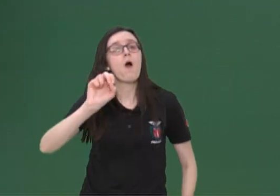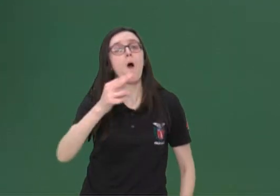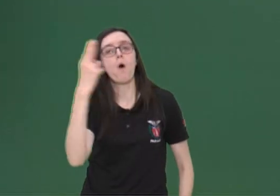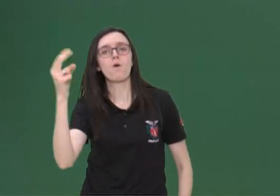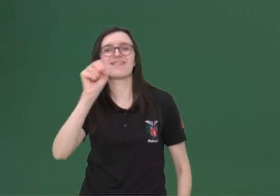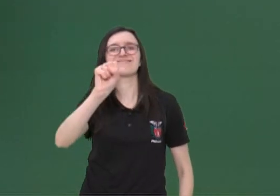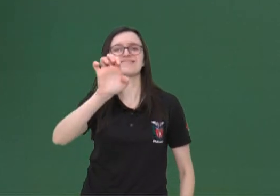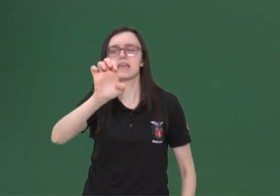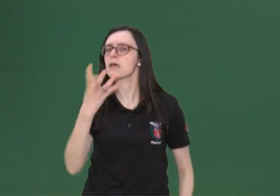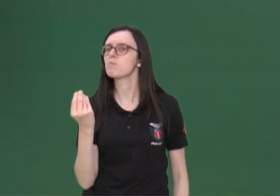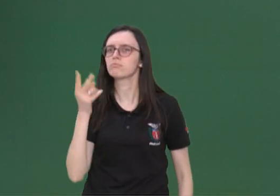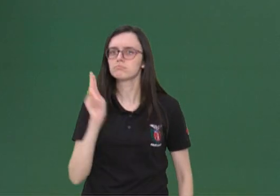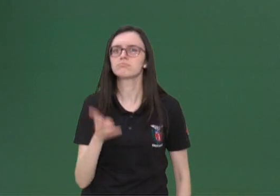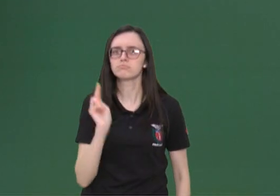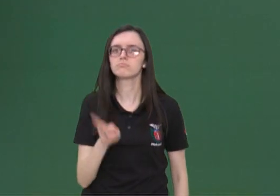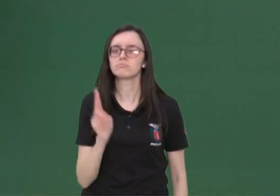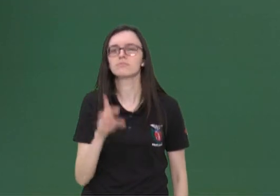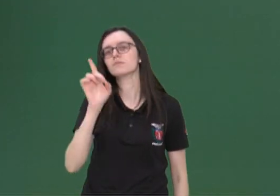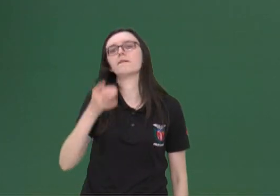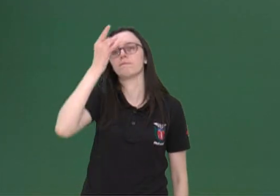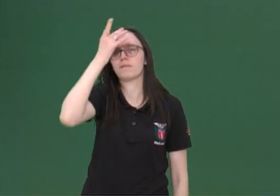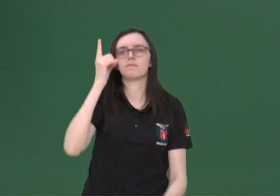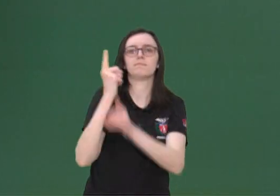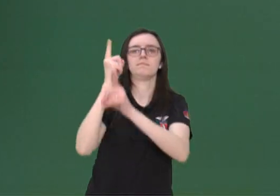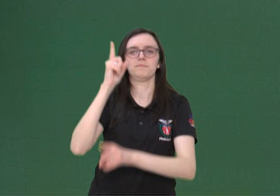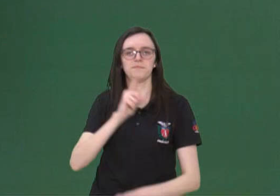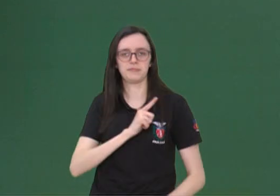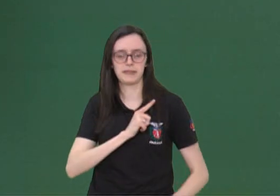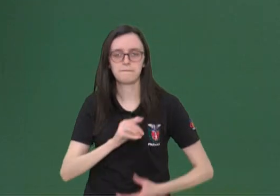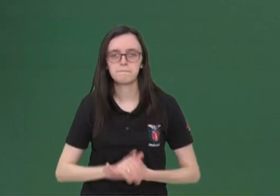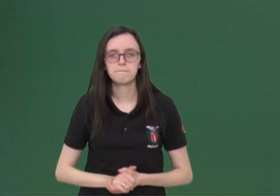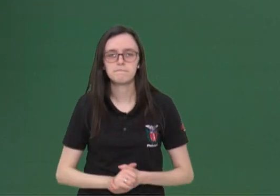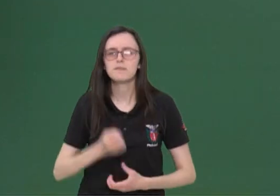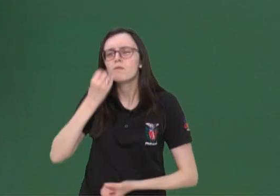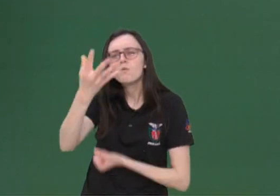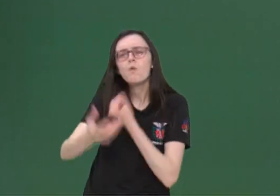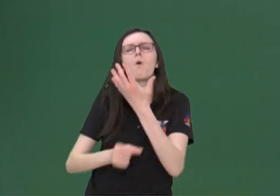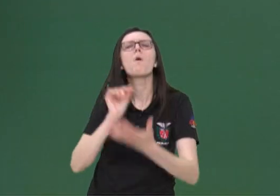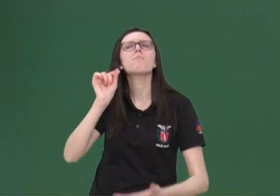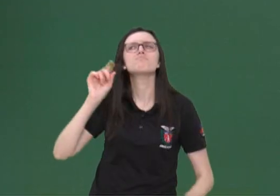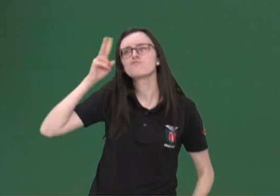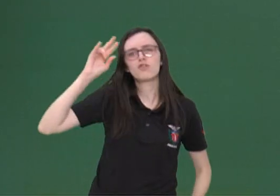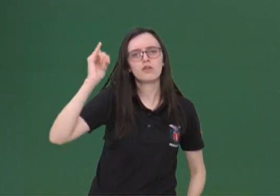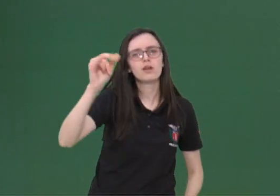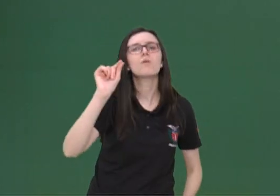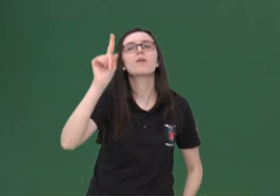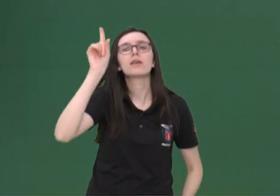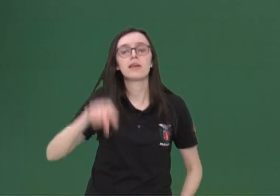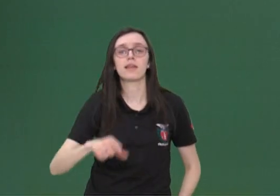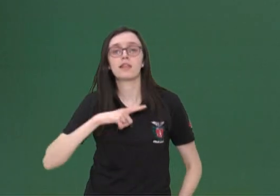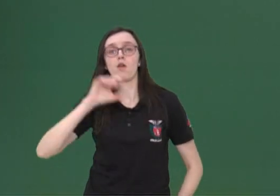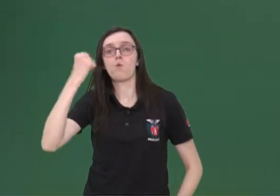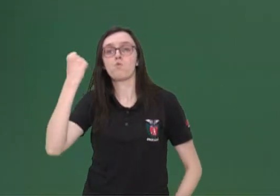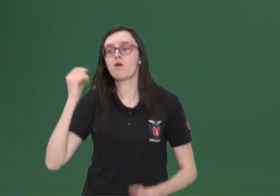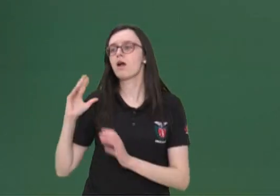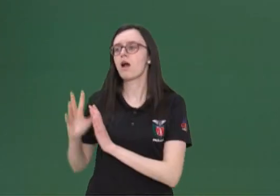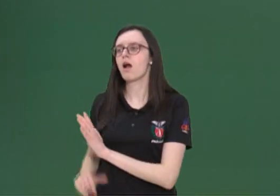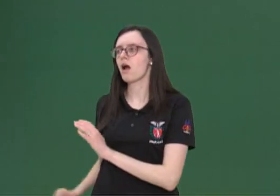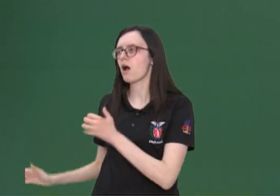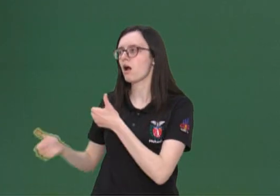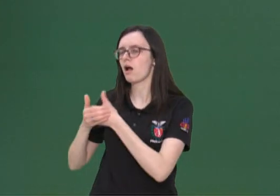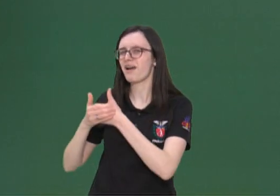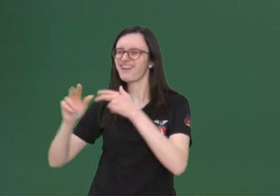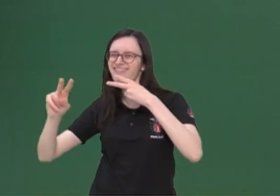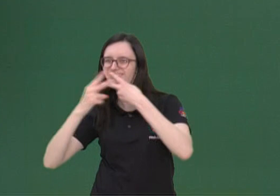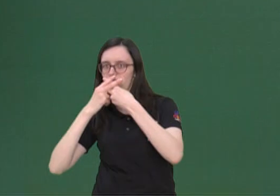né? Então, fácil de localizar. Conta-se, barrinha, que 8 ladrões se trancam na Casa da Moeda da Espanha. Não tem